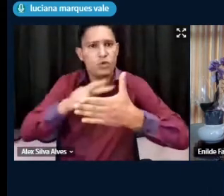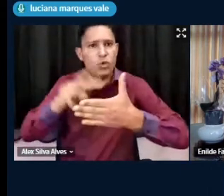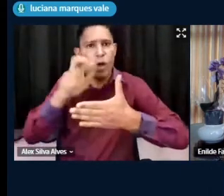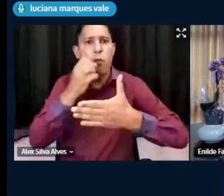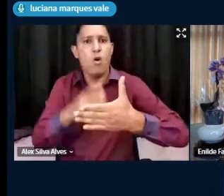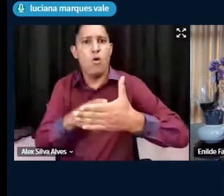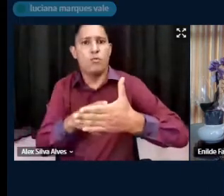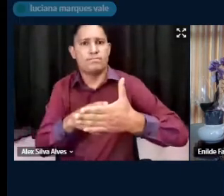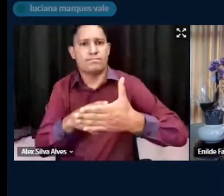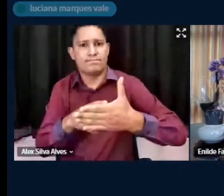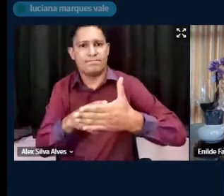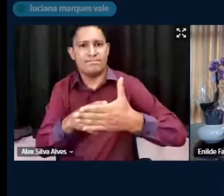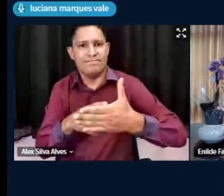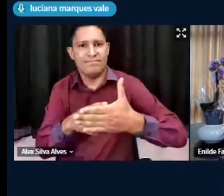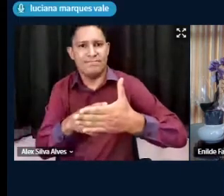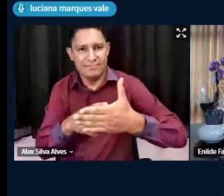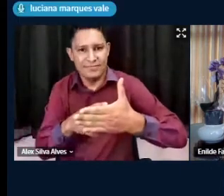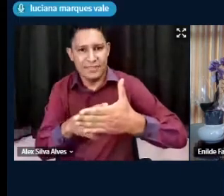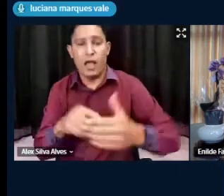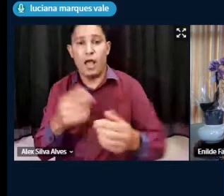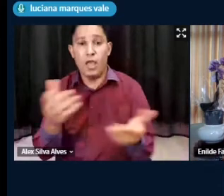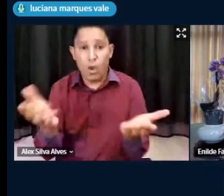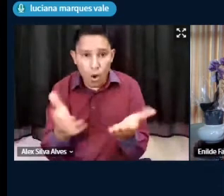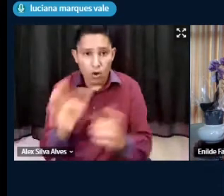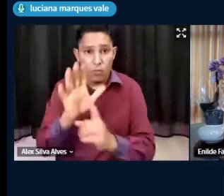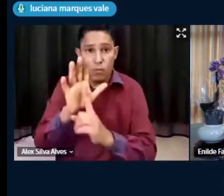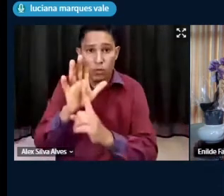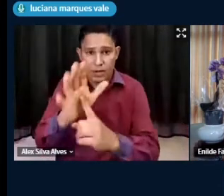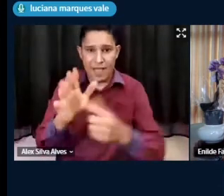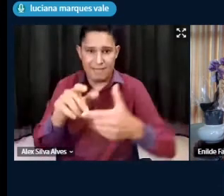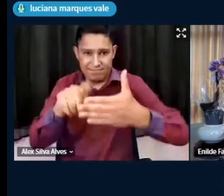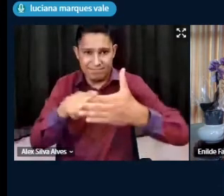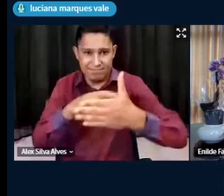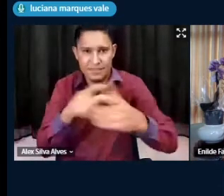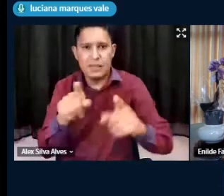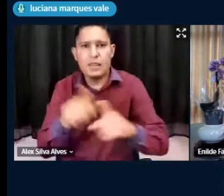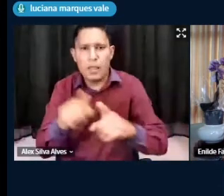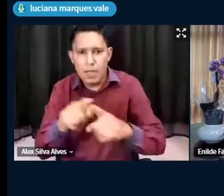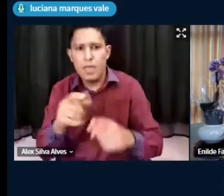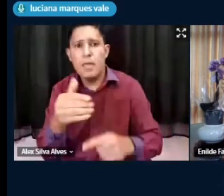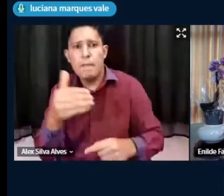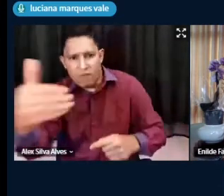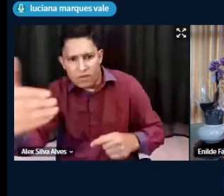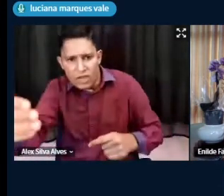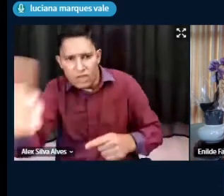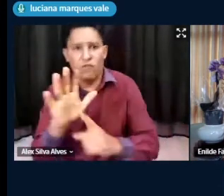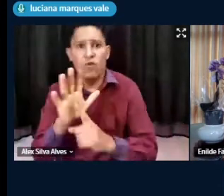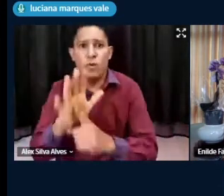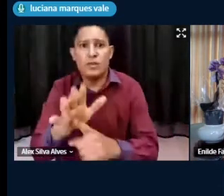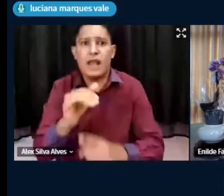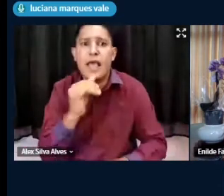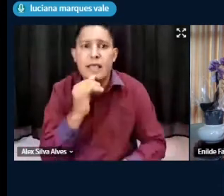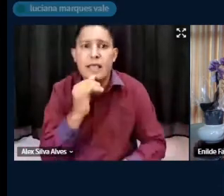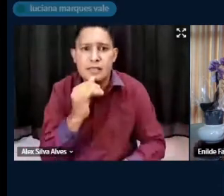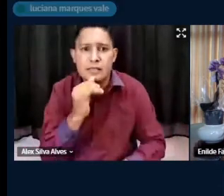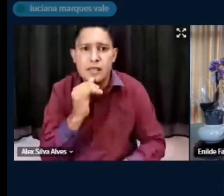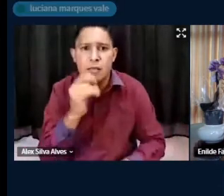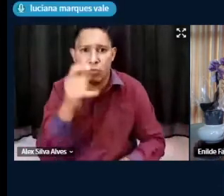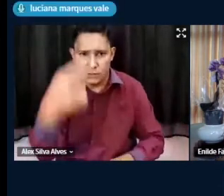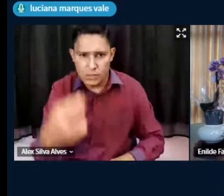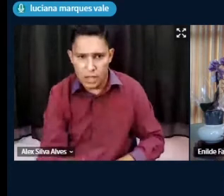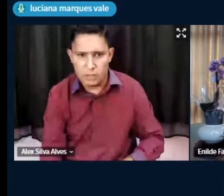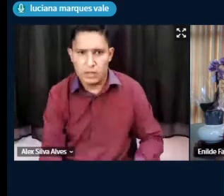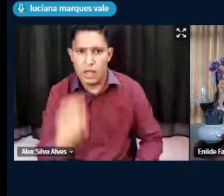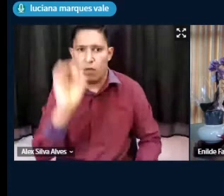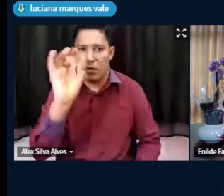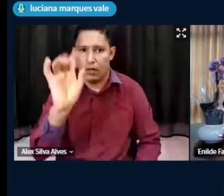tablet. Então, aqui verificamos que essa base ficou condizente. E